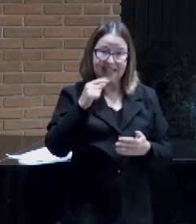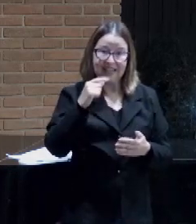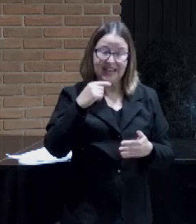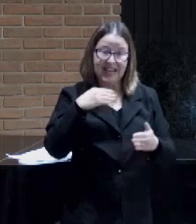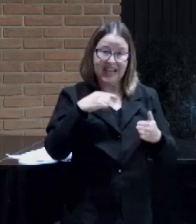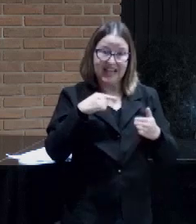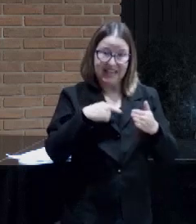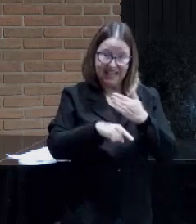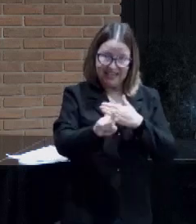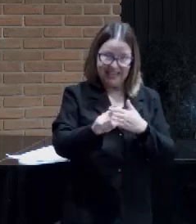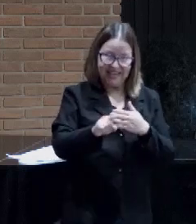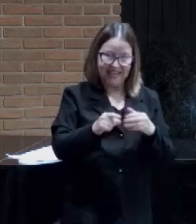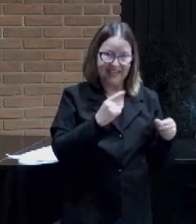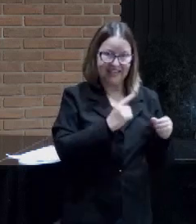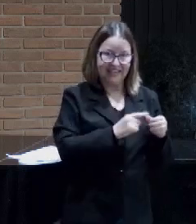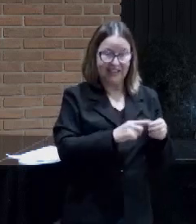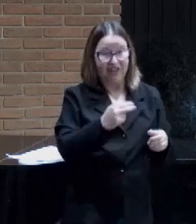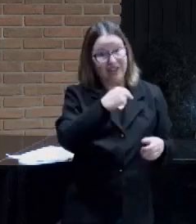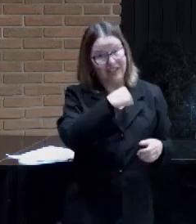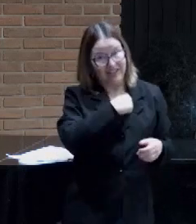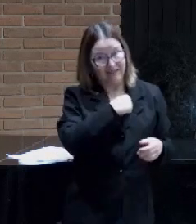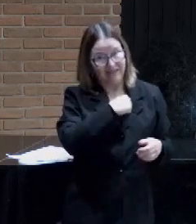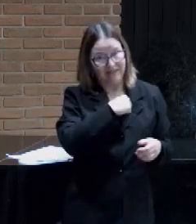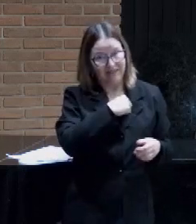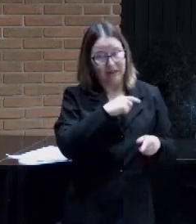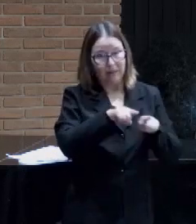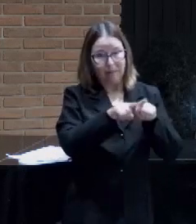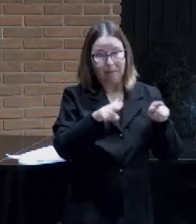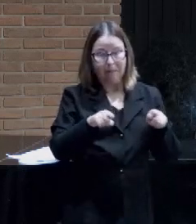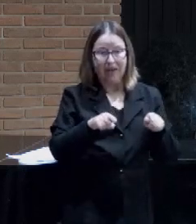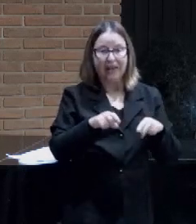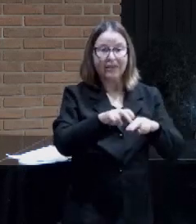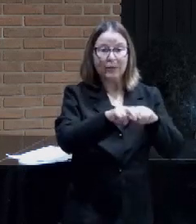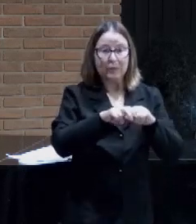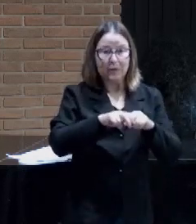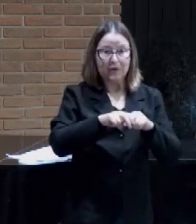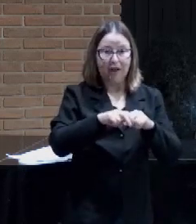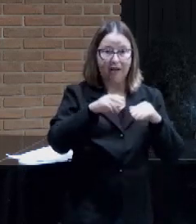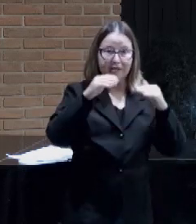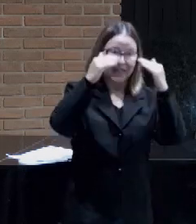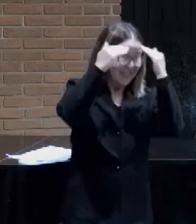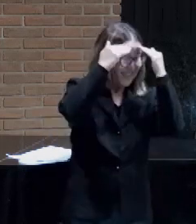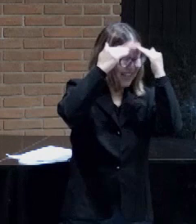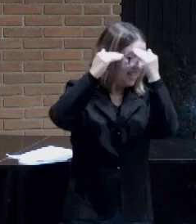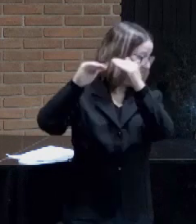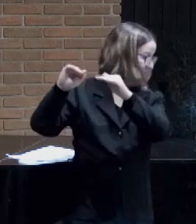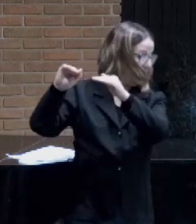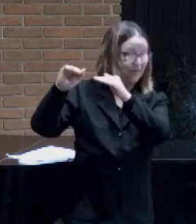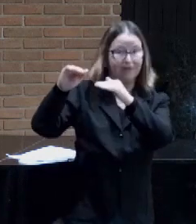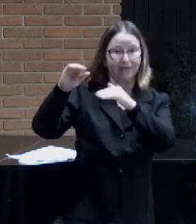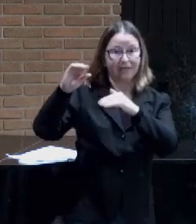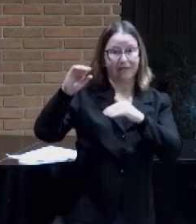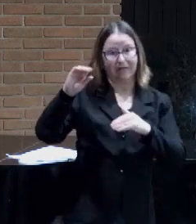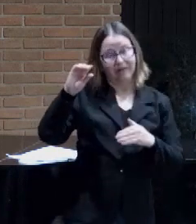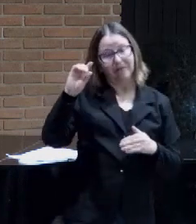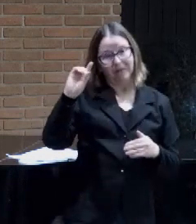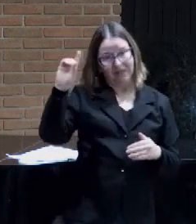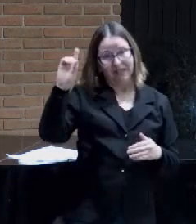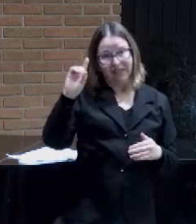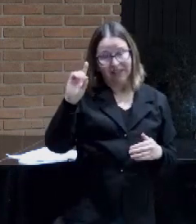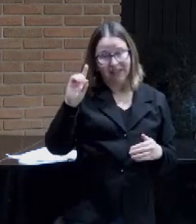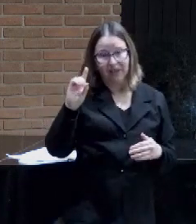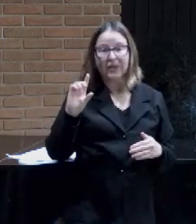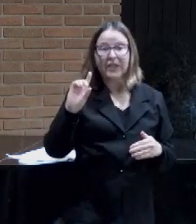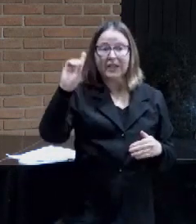faz com que haja uma forte tempestade para que o barco afundando, Jonas seja jogado ao mar e engolido pelo peixe, como vamos